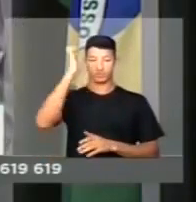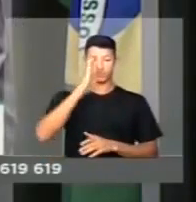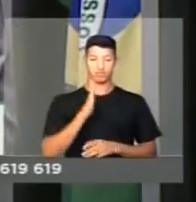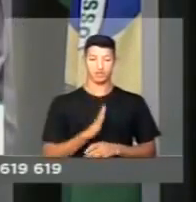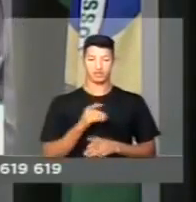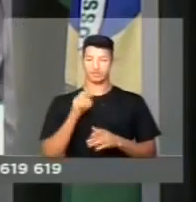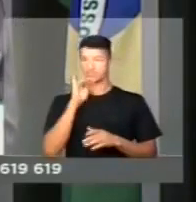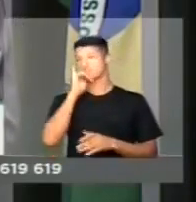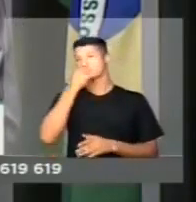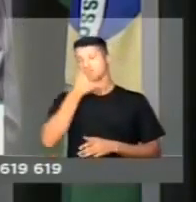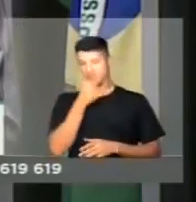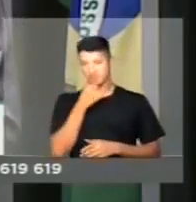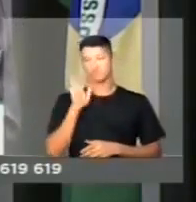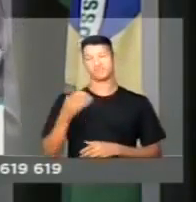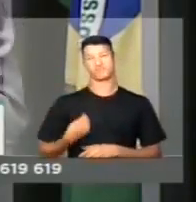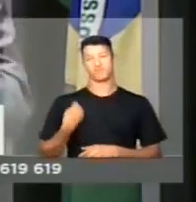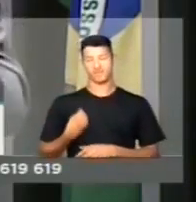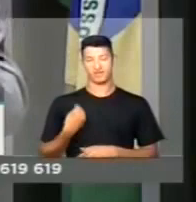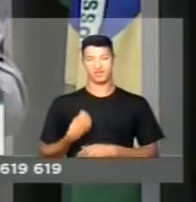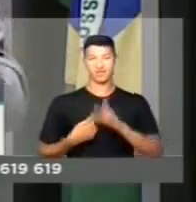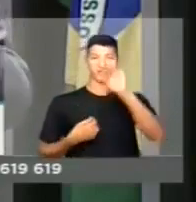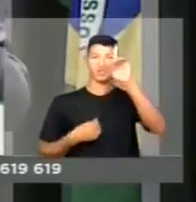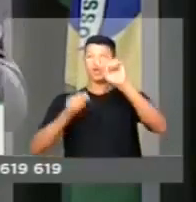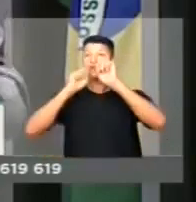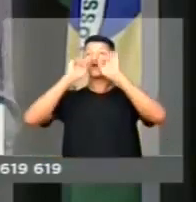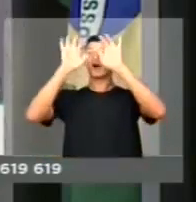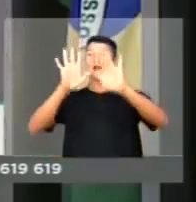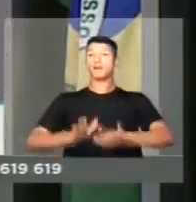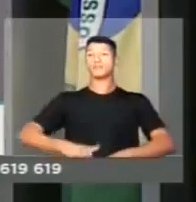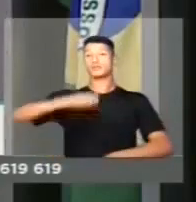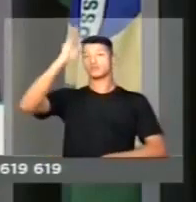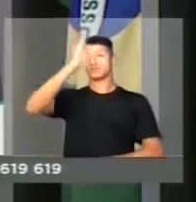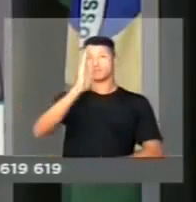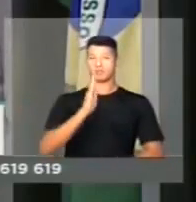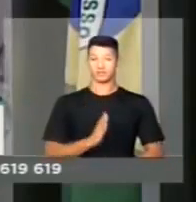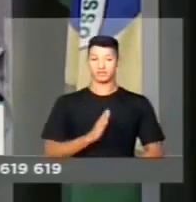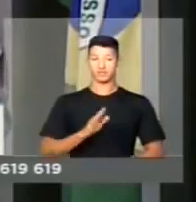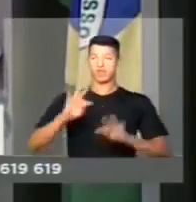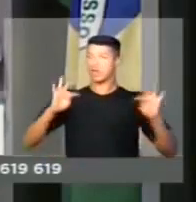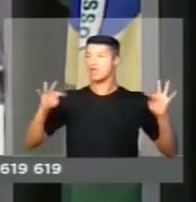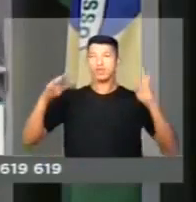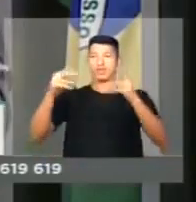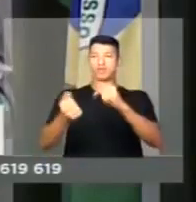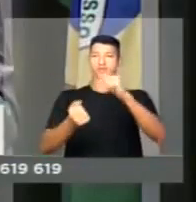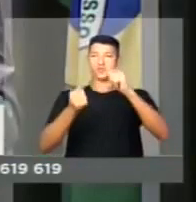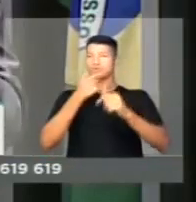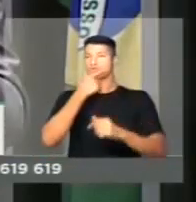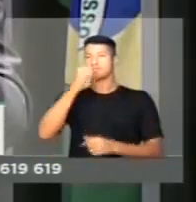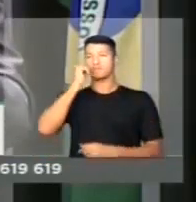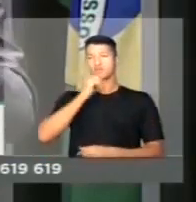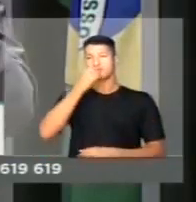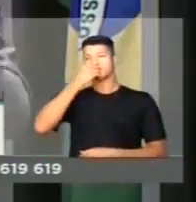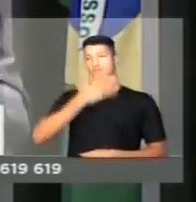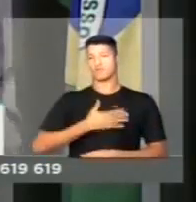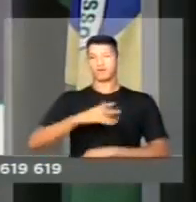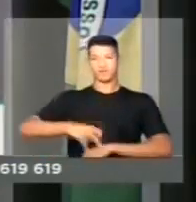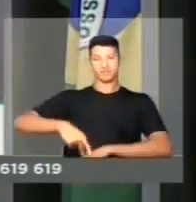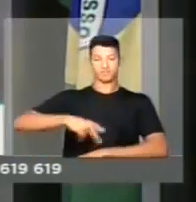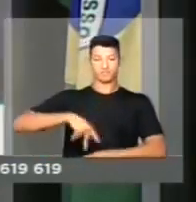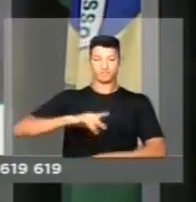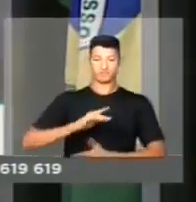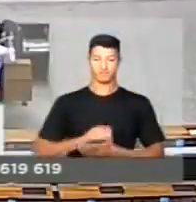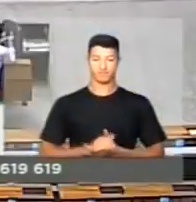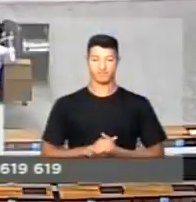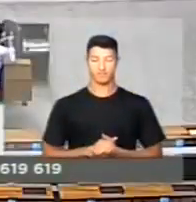Brasil, infelizmente, vem vivendo. Que Deus abençoe o Brasil e a todos os homens e mulheres de bem desta pátria.